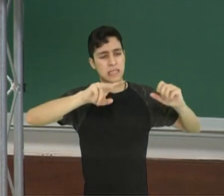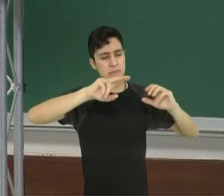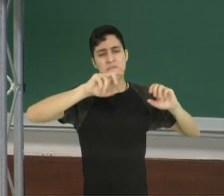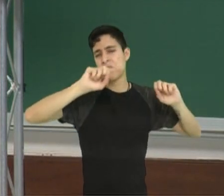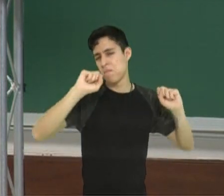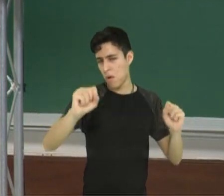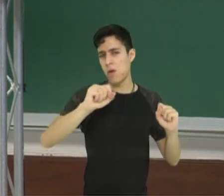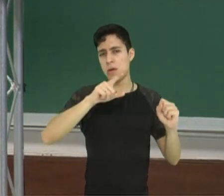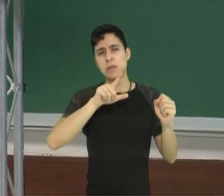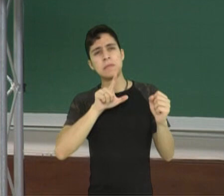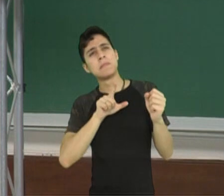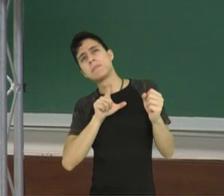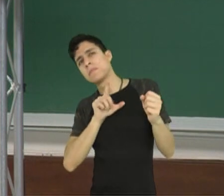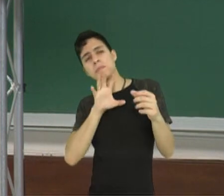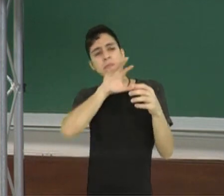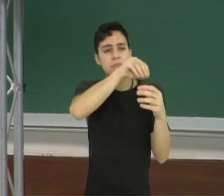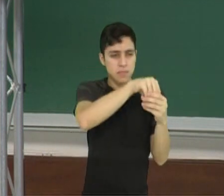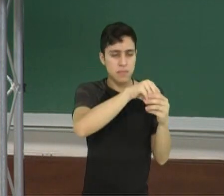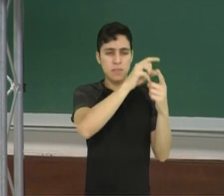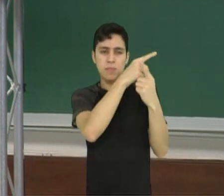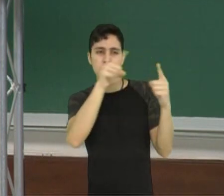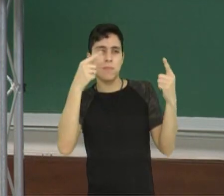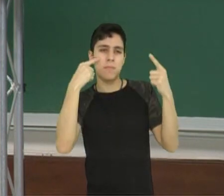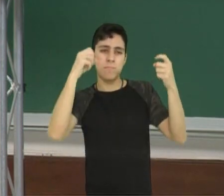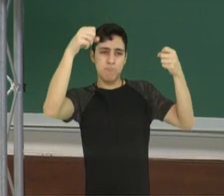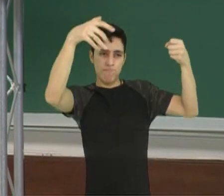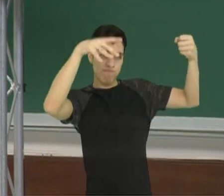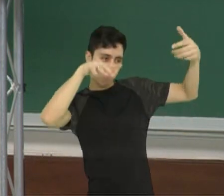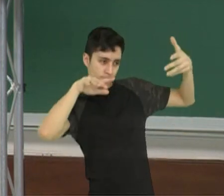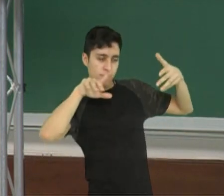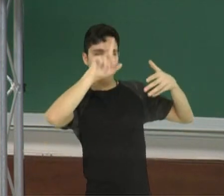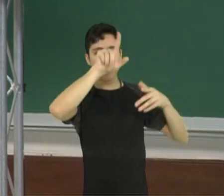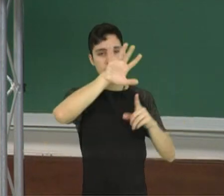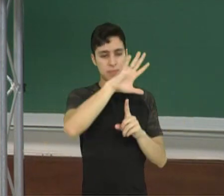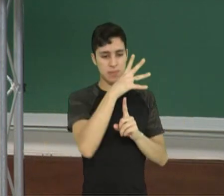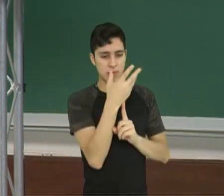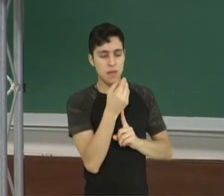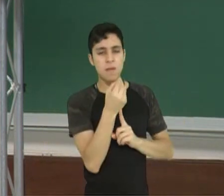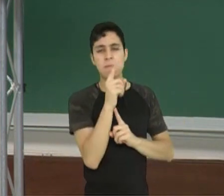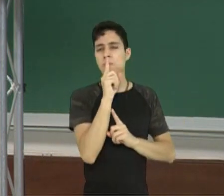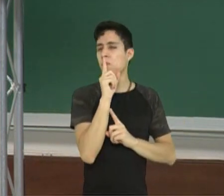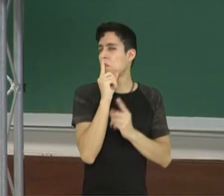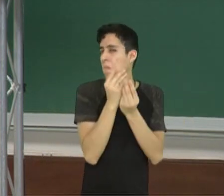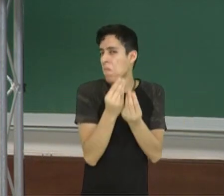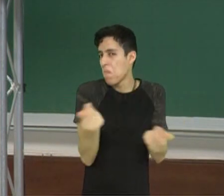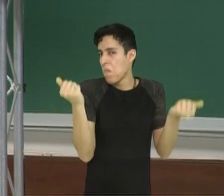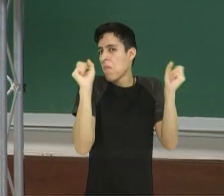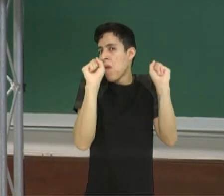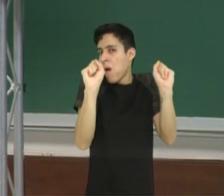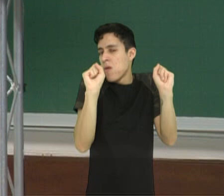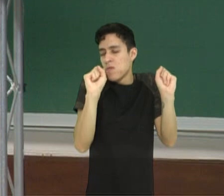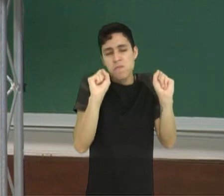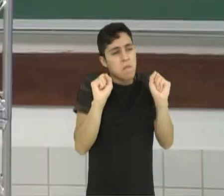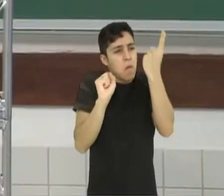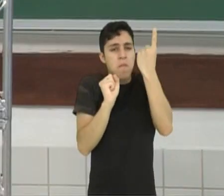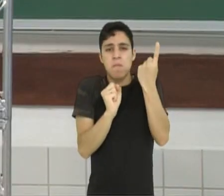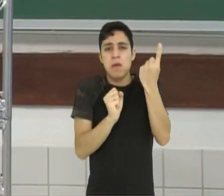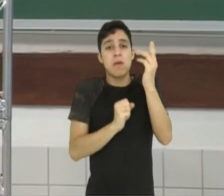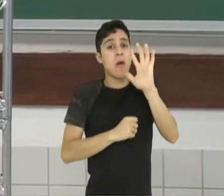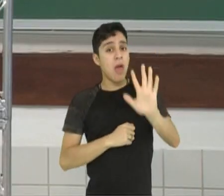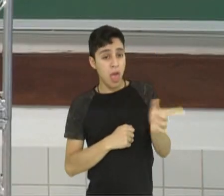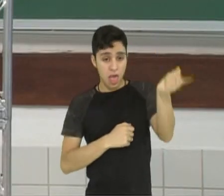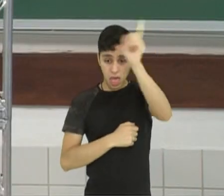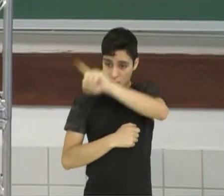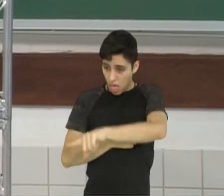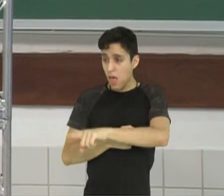mídia, né, questão de luzes, sons presente, que é uma arte efêmera que vai acontecer num momento único, mas que pode